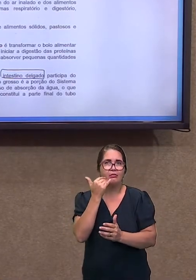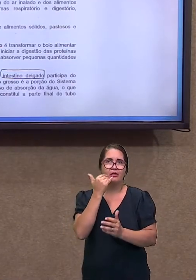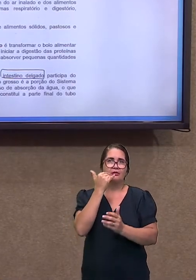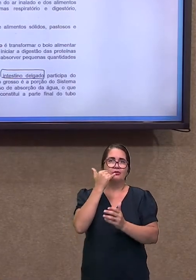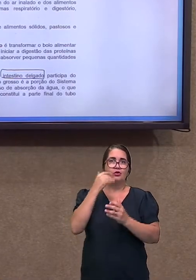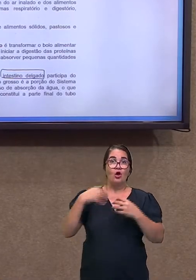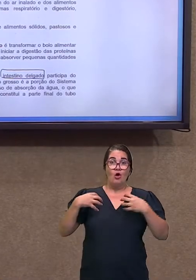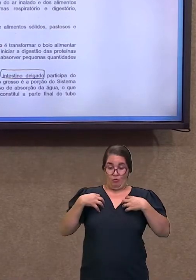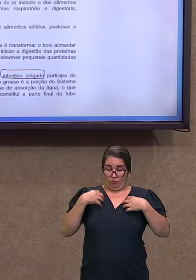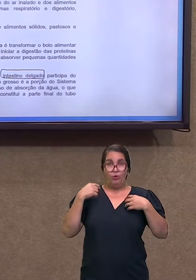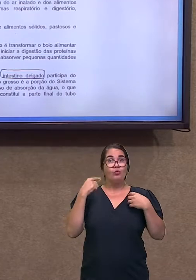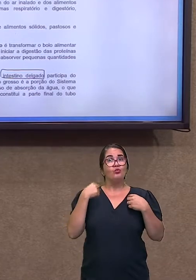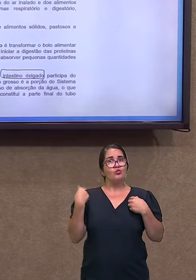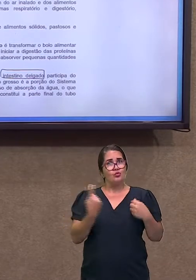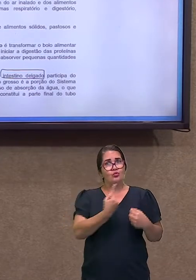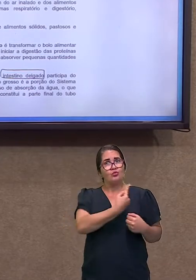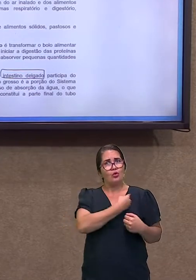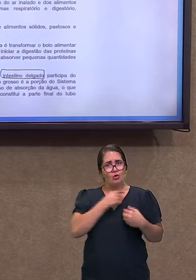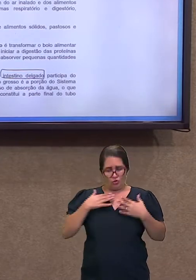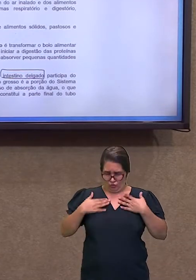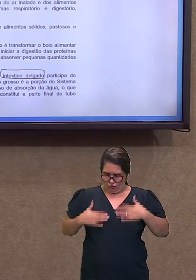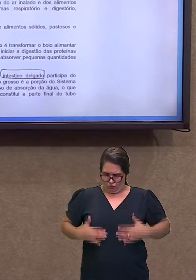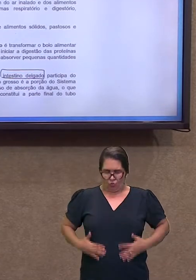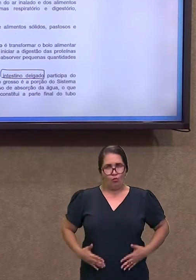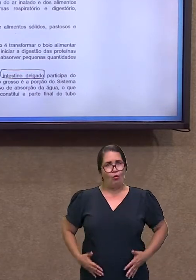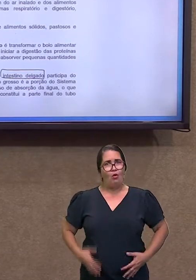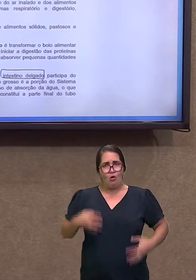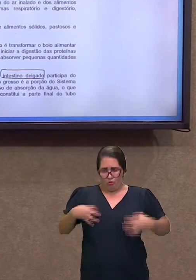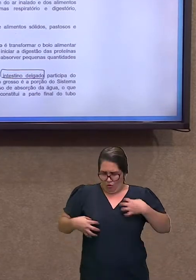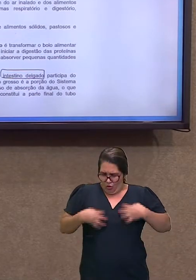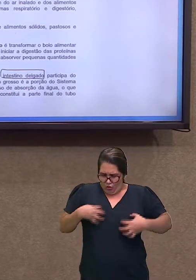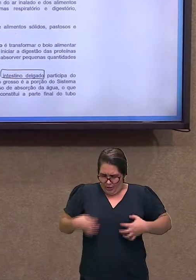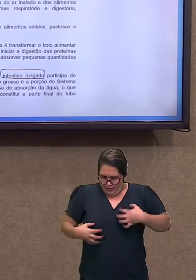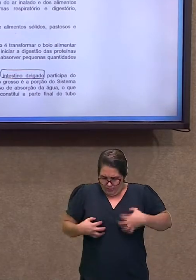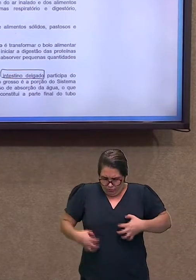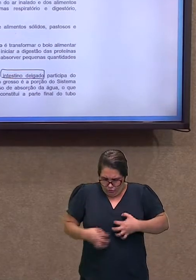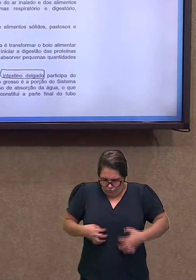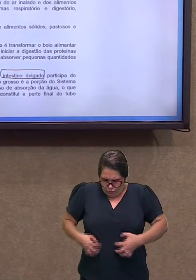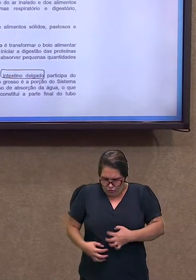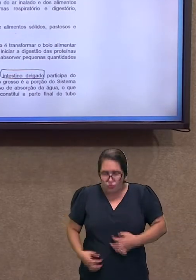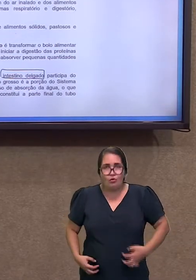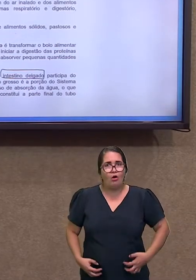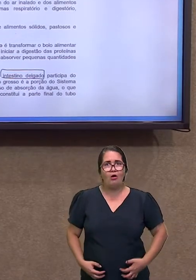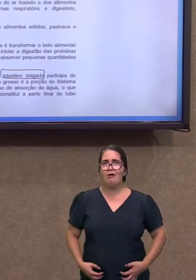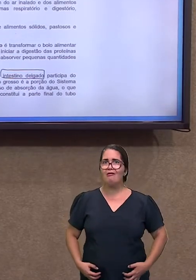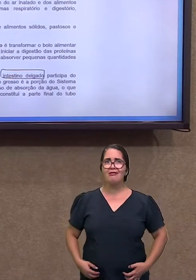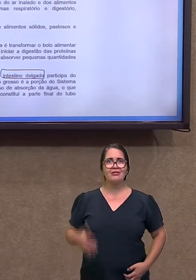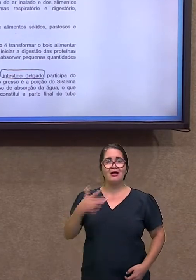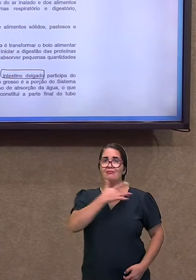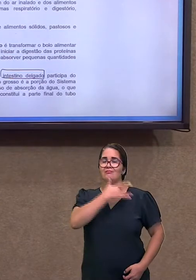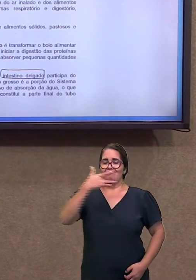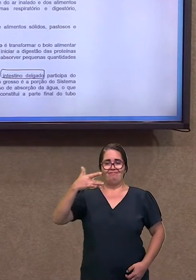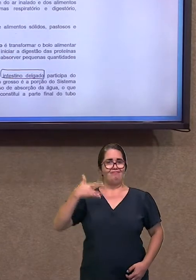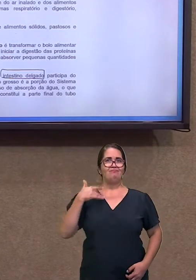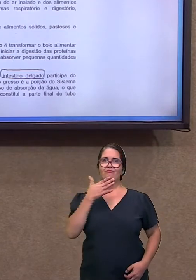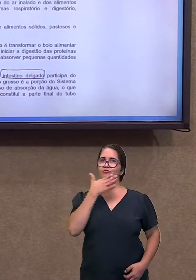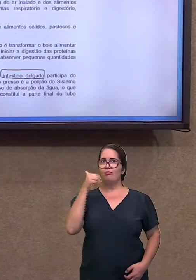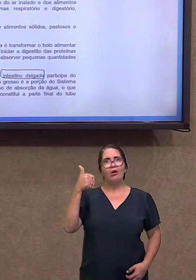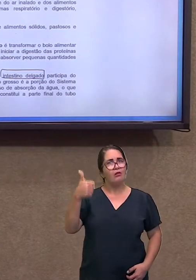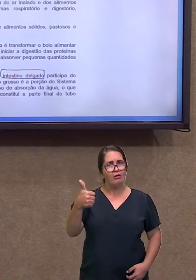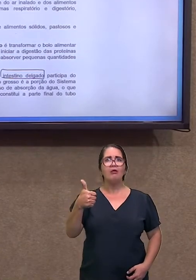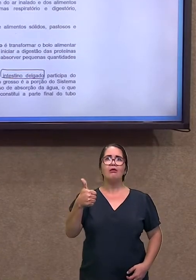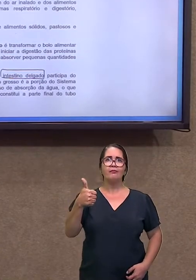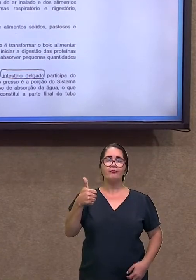vida saudável, você ser considerado um organismo saudável, não tem como o seu intestino lá absorver